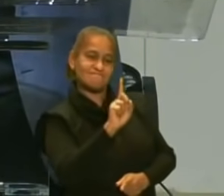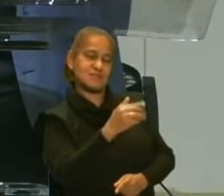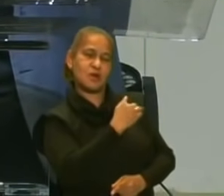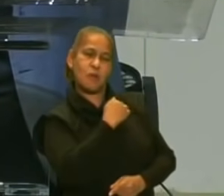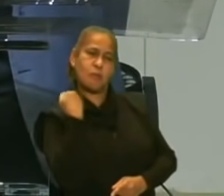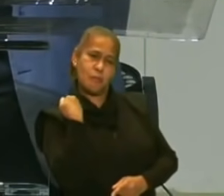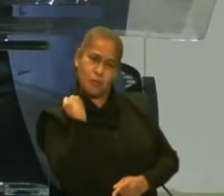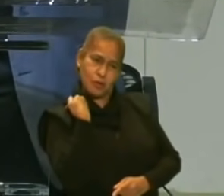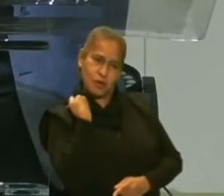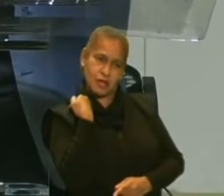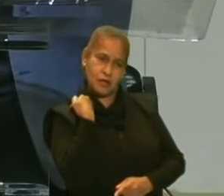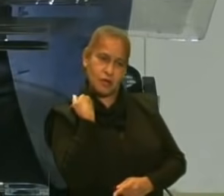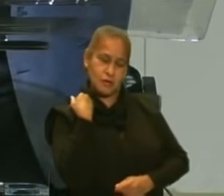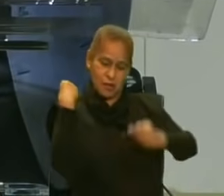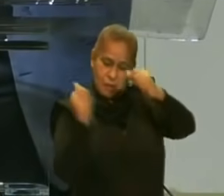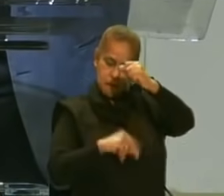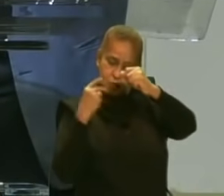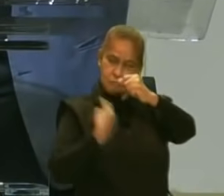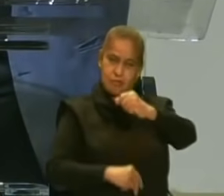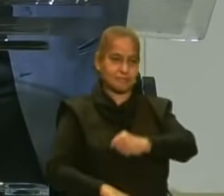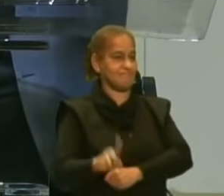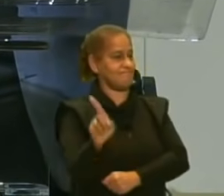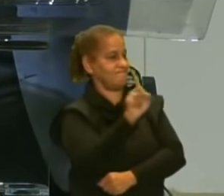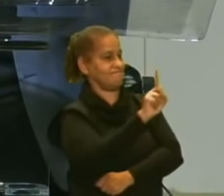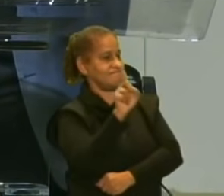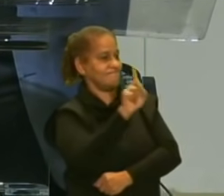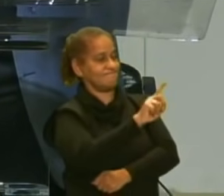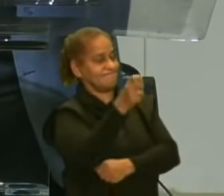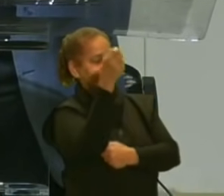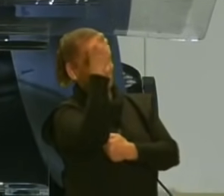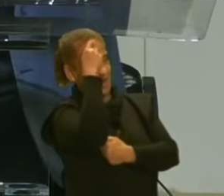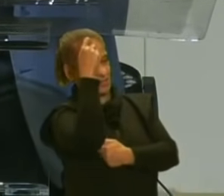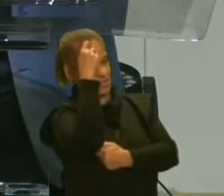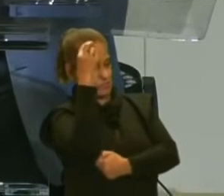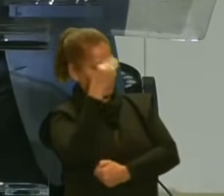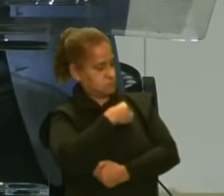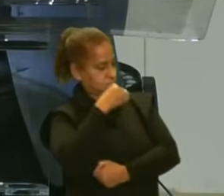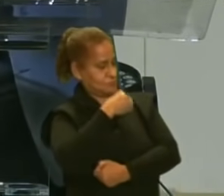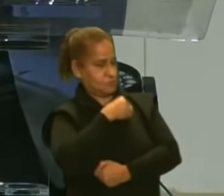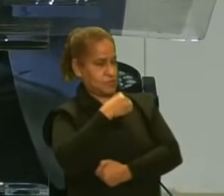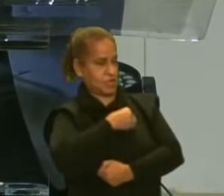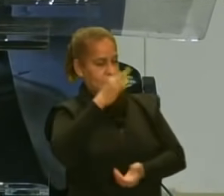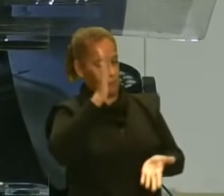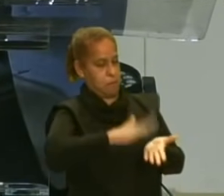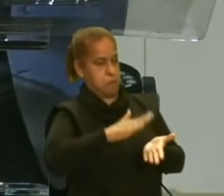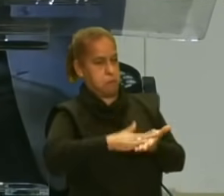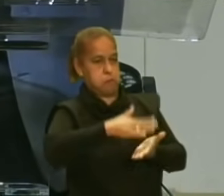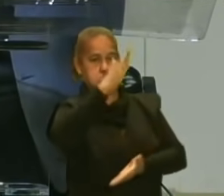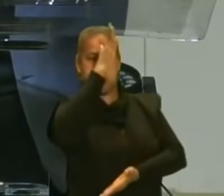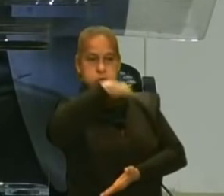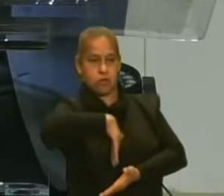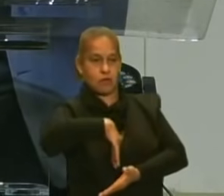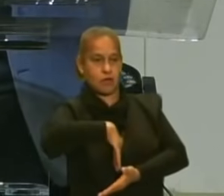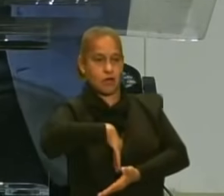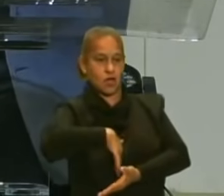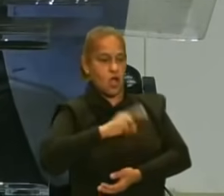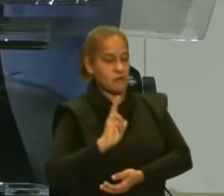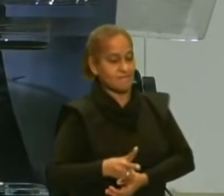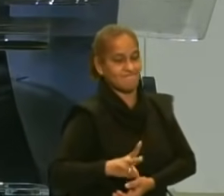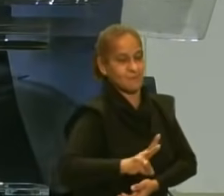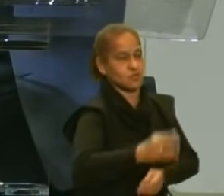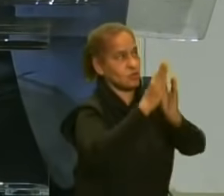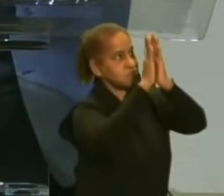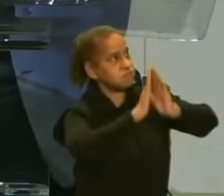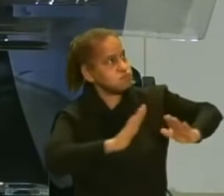nem assim se arrependeu das obras das suas mãos. Eles não pararam de adorar os demônios e